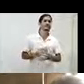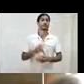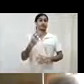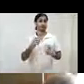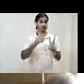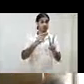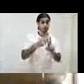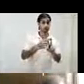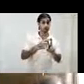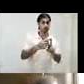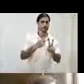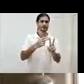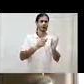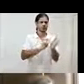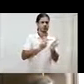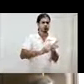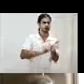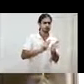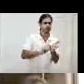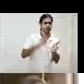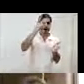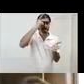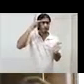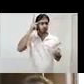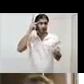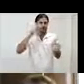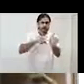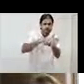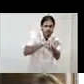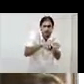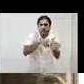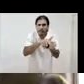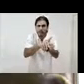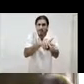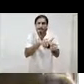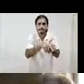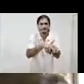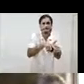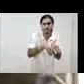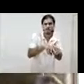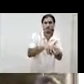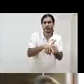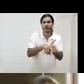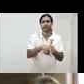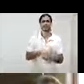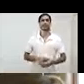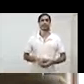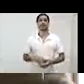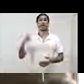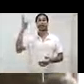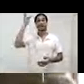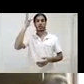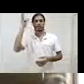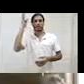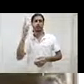investigação etnográfica com crianças, teorias, métodos e ética. Infelizmente, não tem aqui no